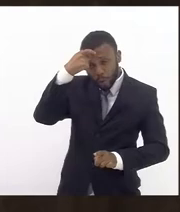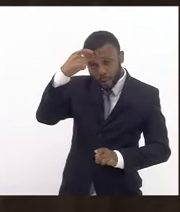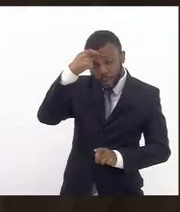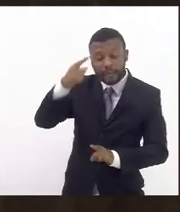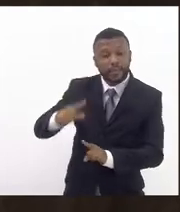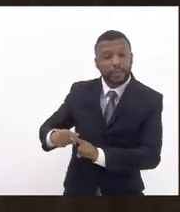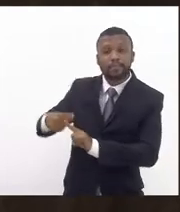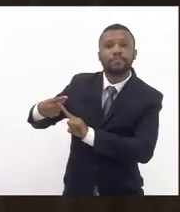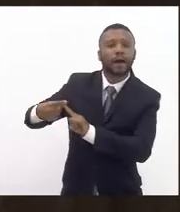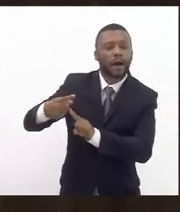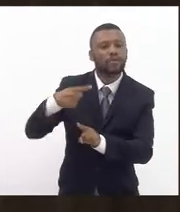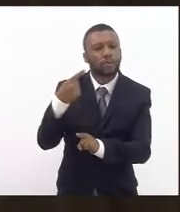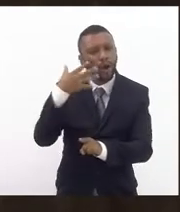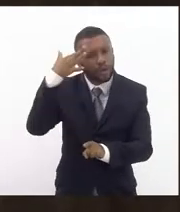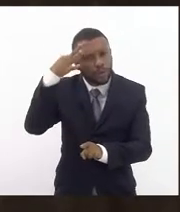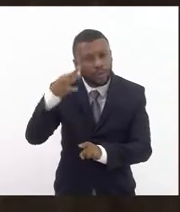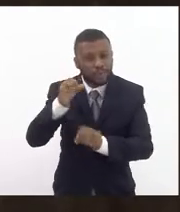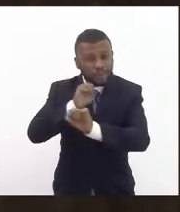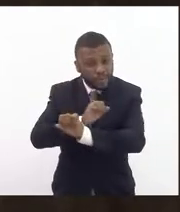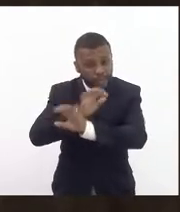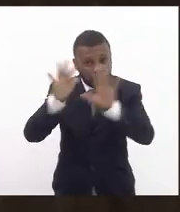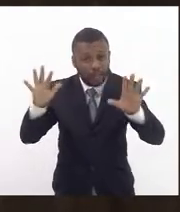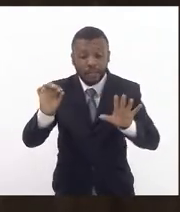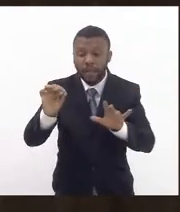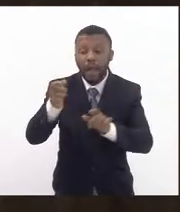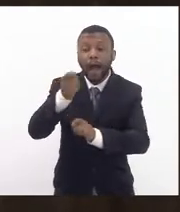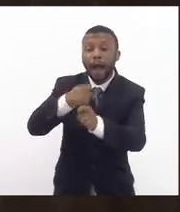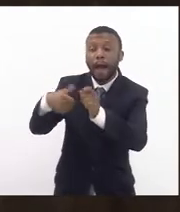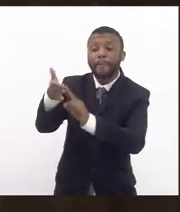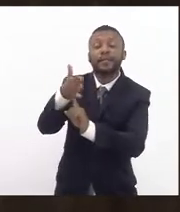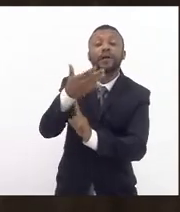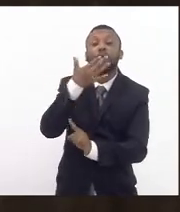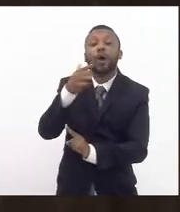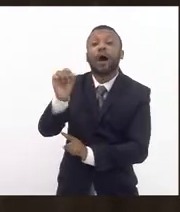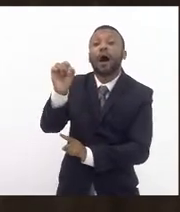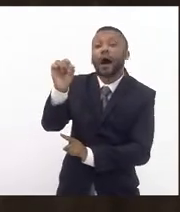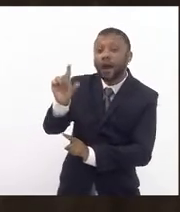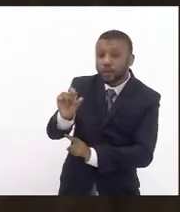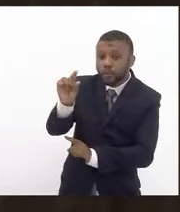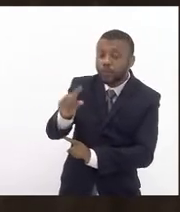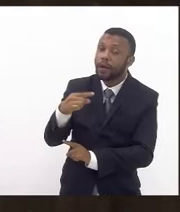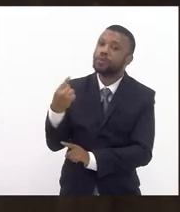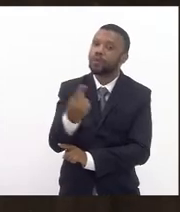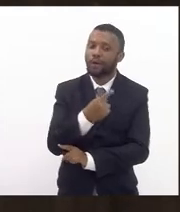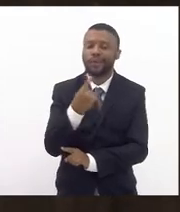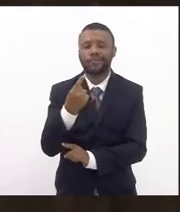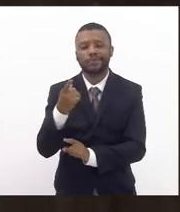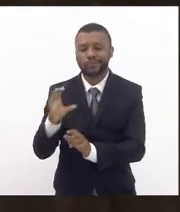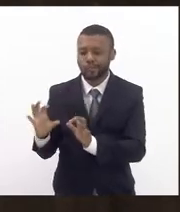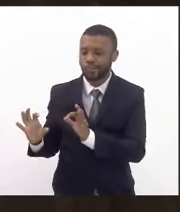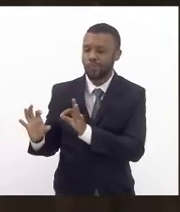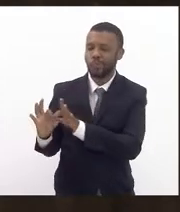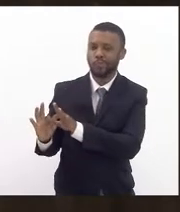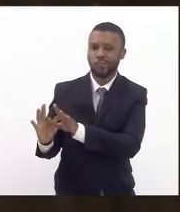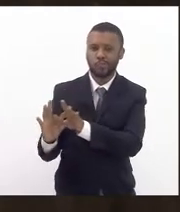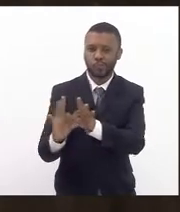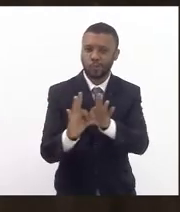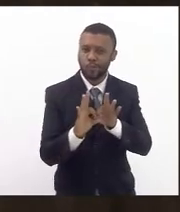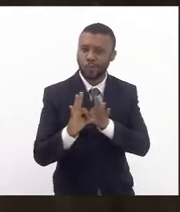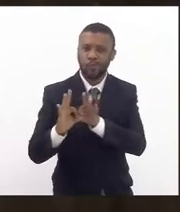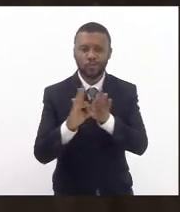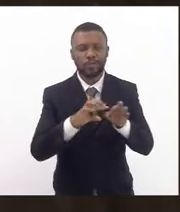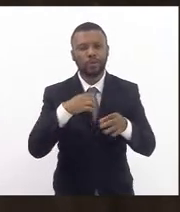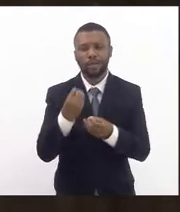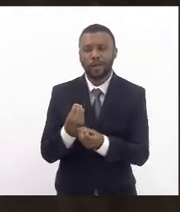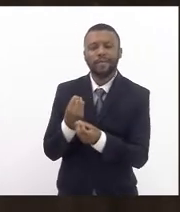também entendemos que a causa azul é a causa de todos nós, as peças irão encaixar e aí nós poderemos dar